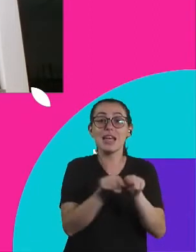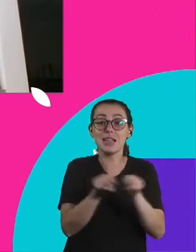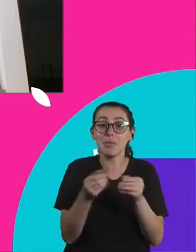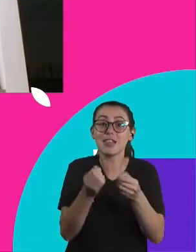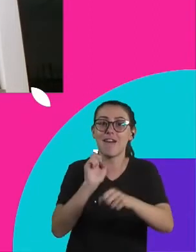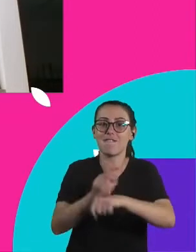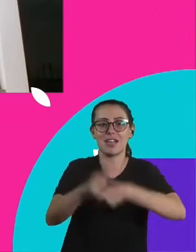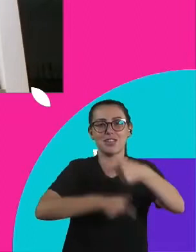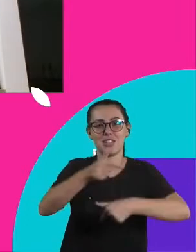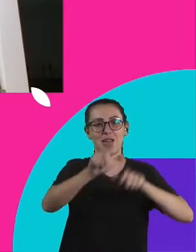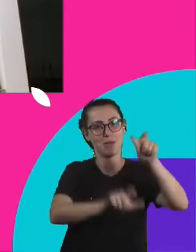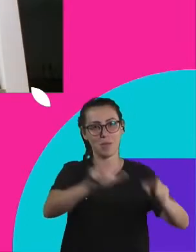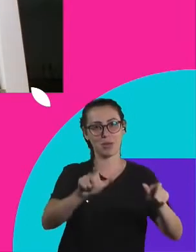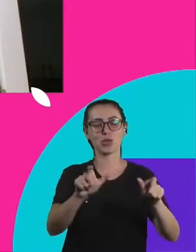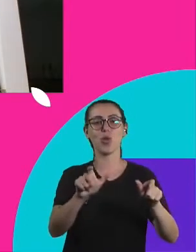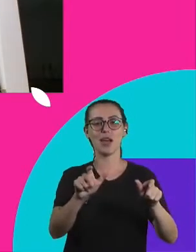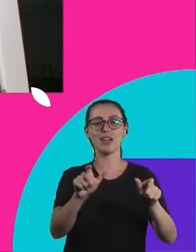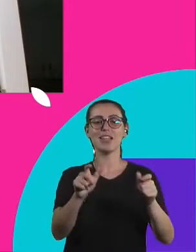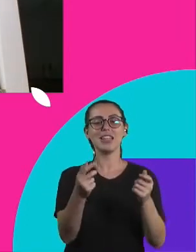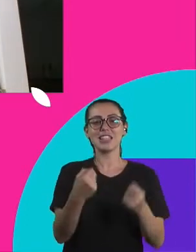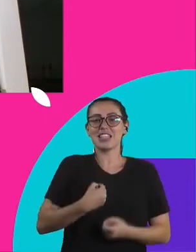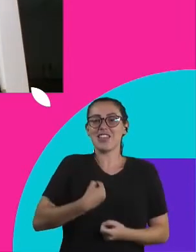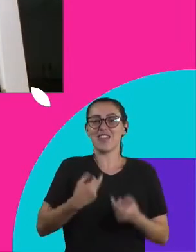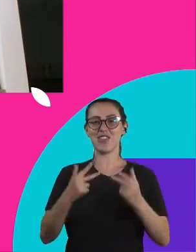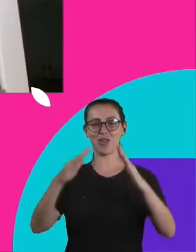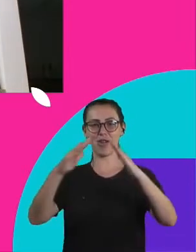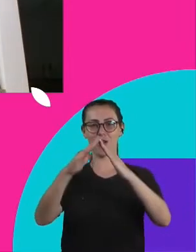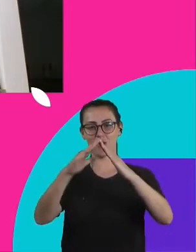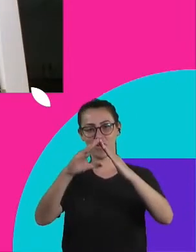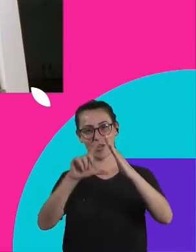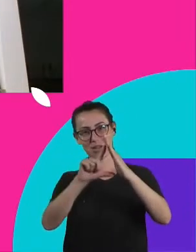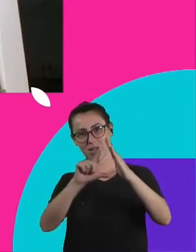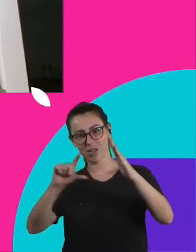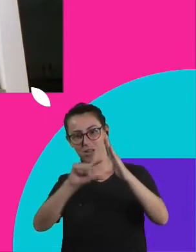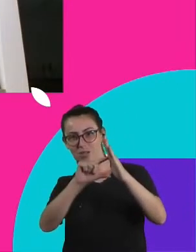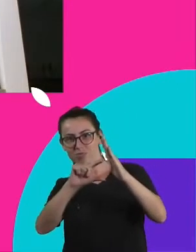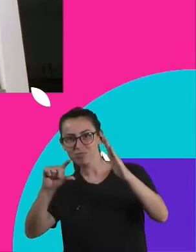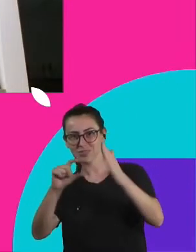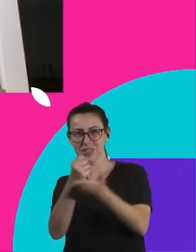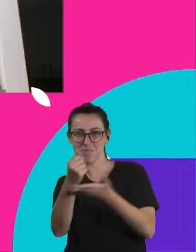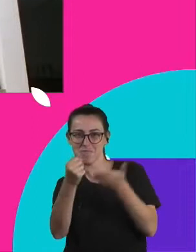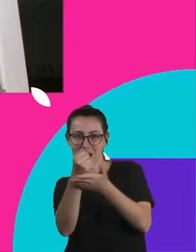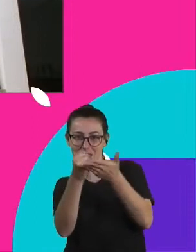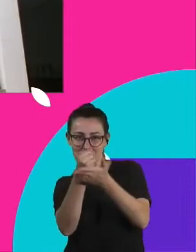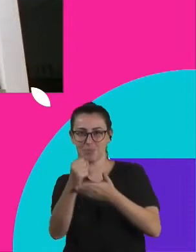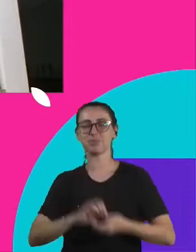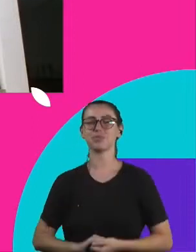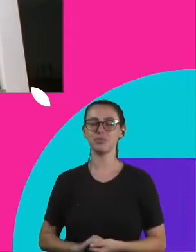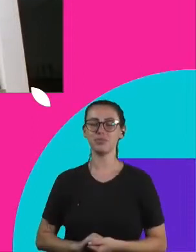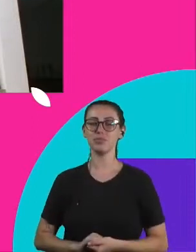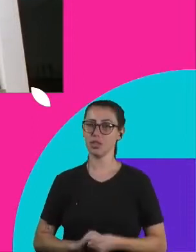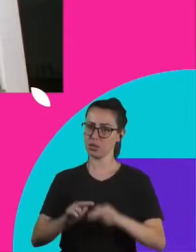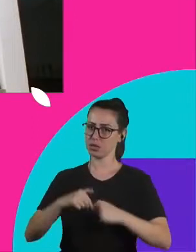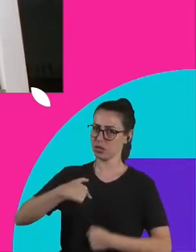você construir força, espaços, núcleos de trabalho fora dos grandes centros. E eu fui aprendendo a fazer isso e eu